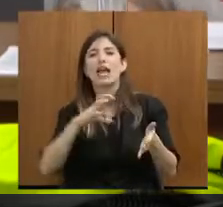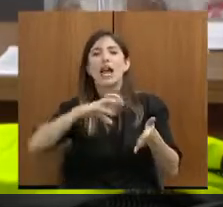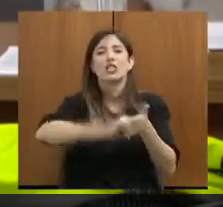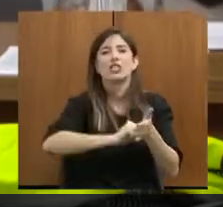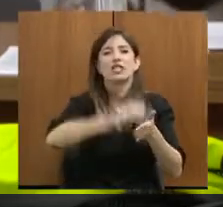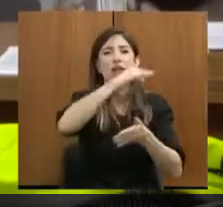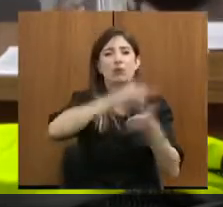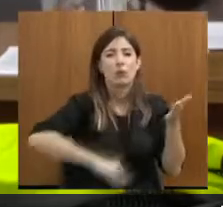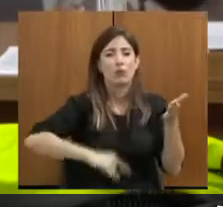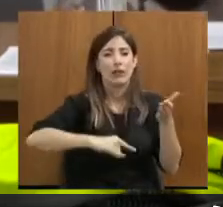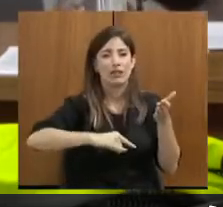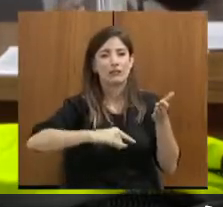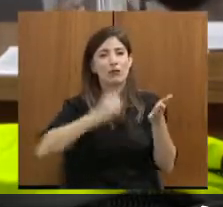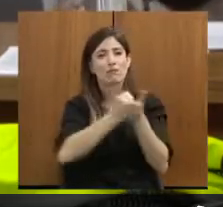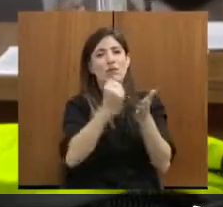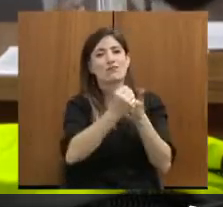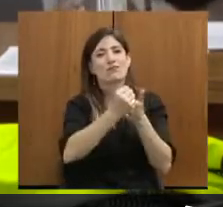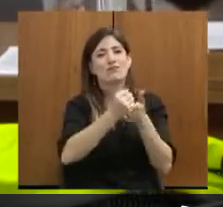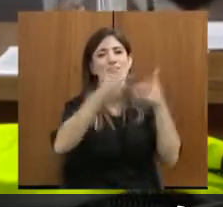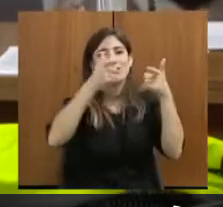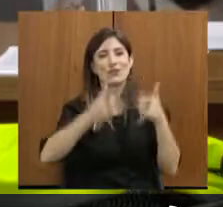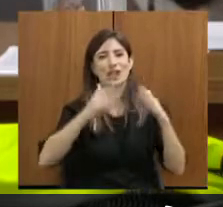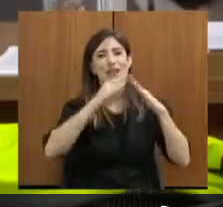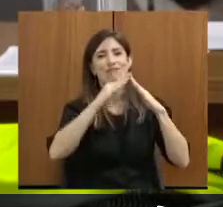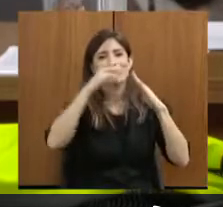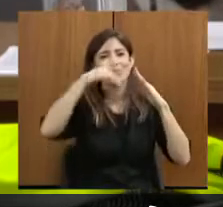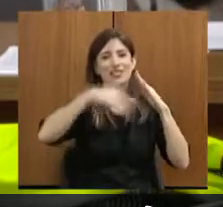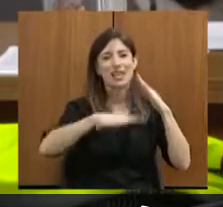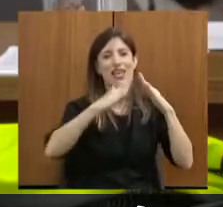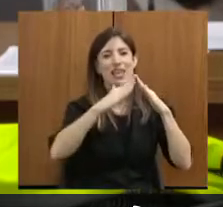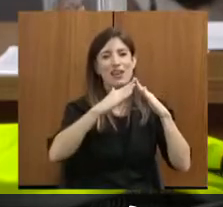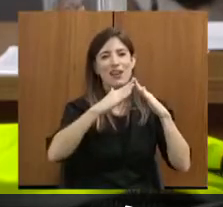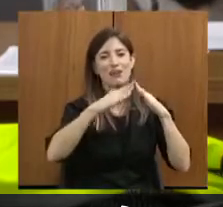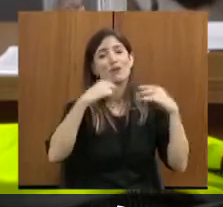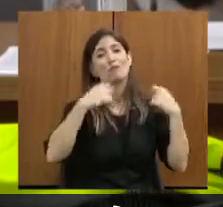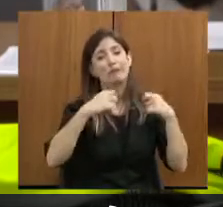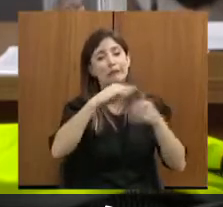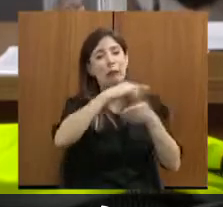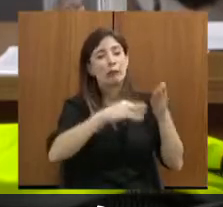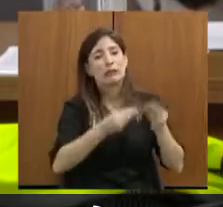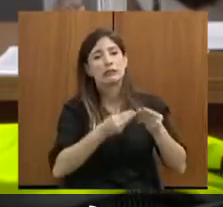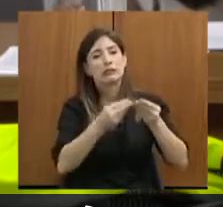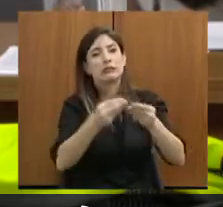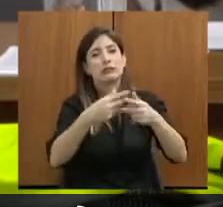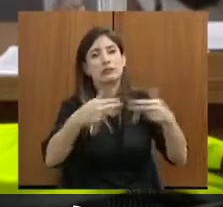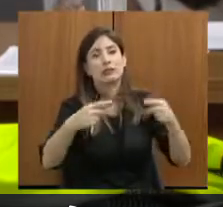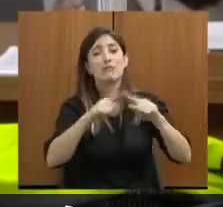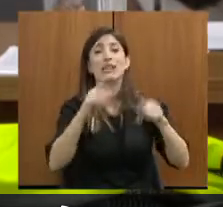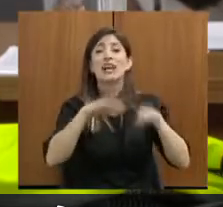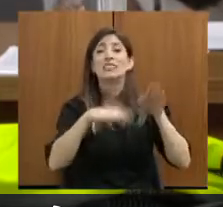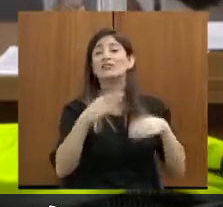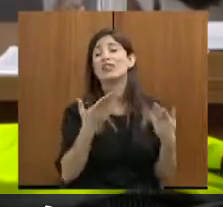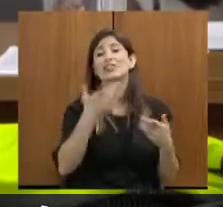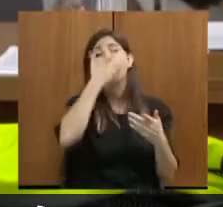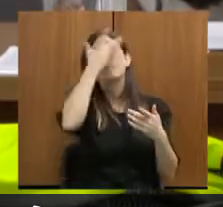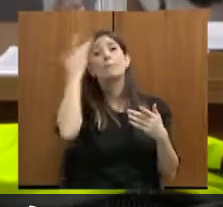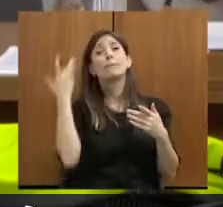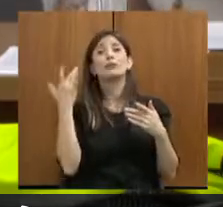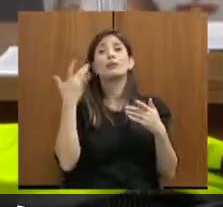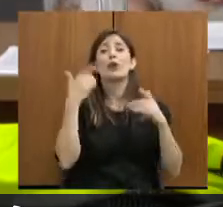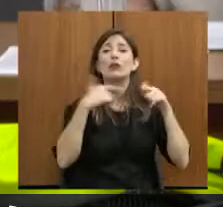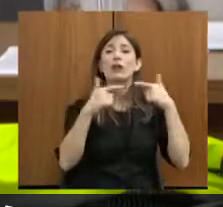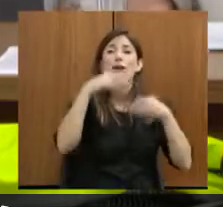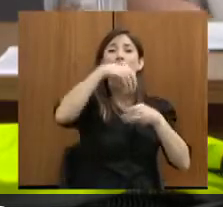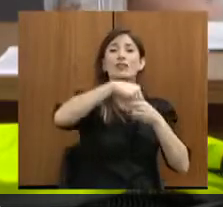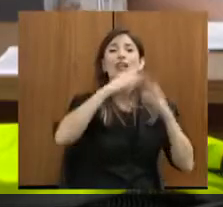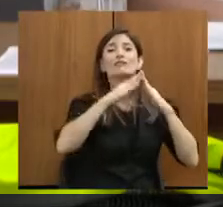assim 70 estatuto ata diretoria e na verdade muita das vezes o seu terreiro não tem nem as pessoas não tem nem orientação na informação